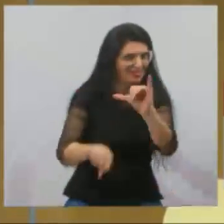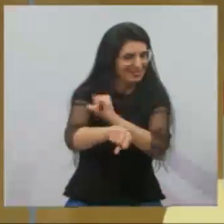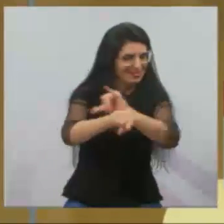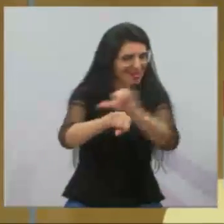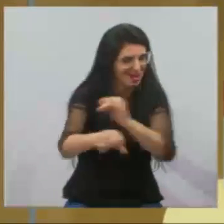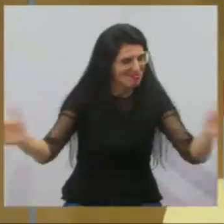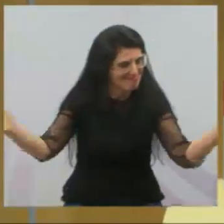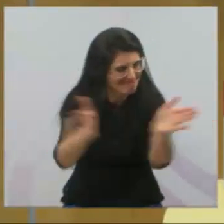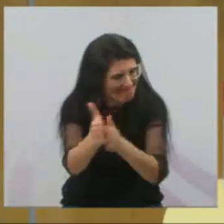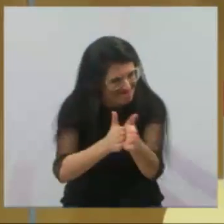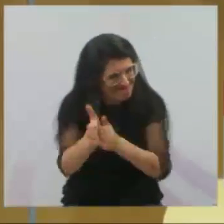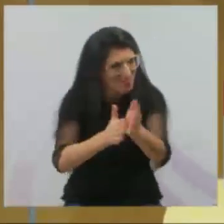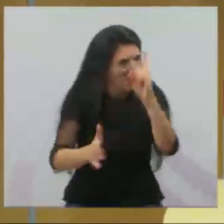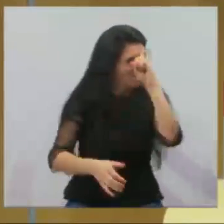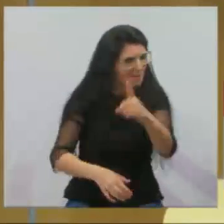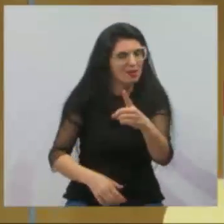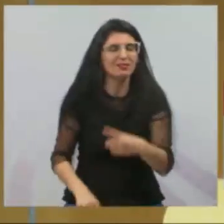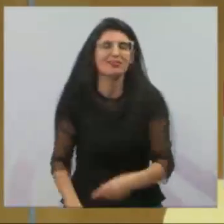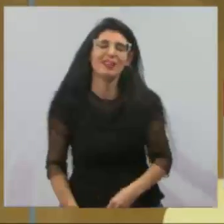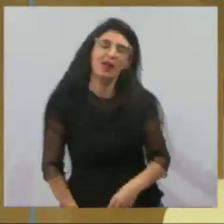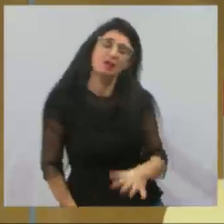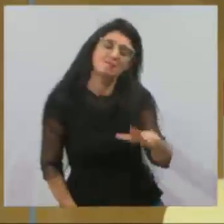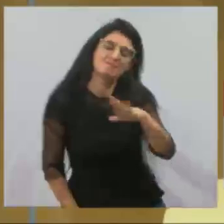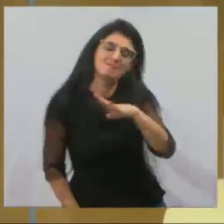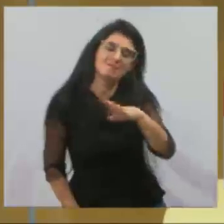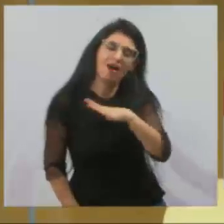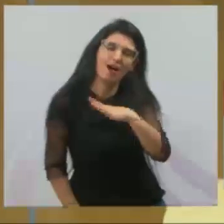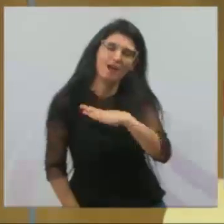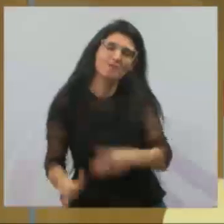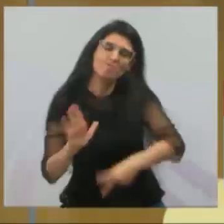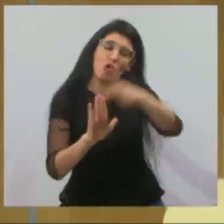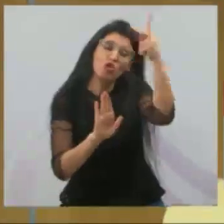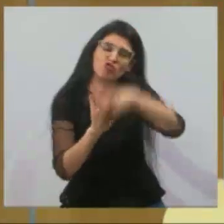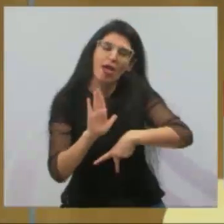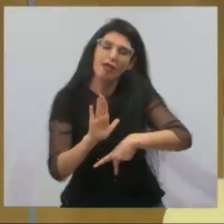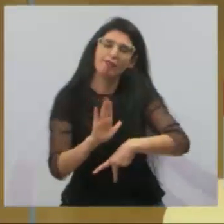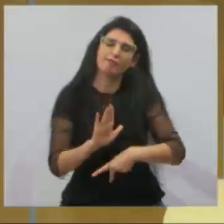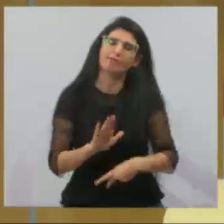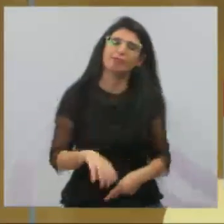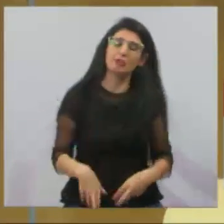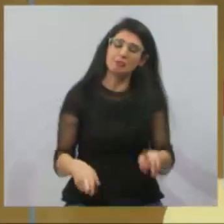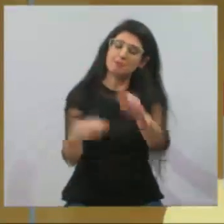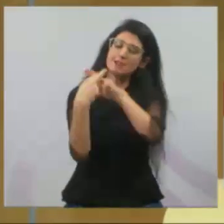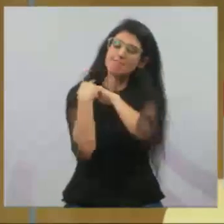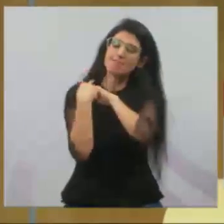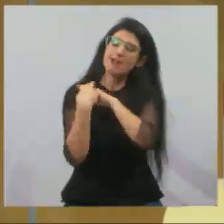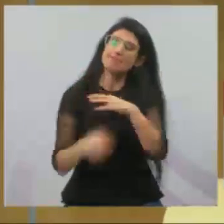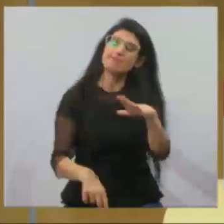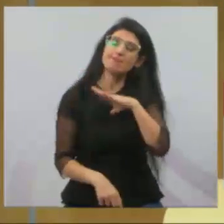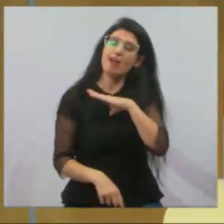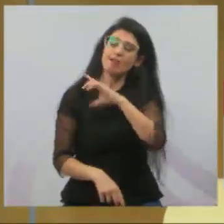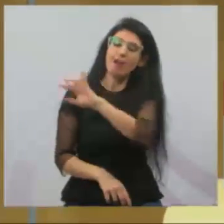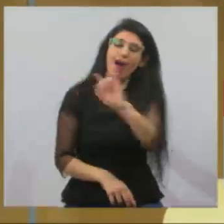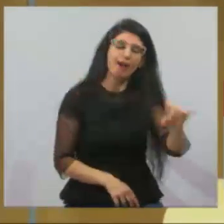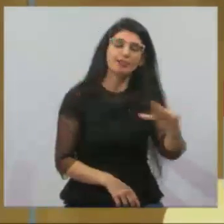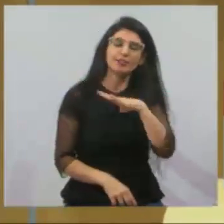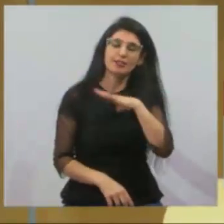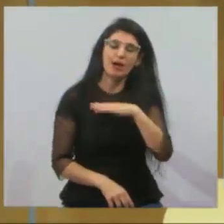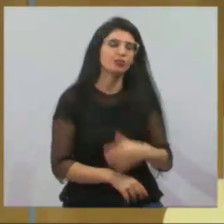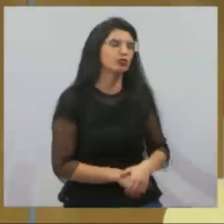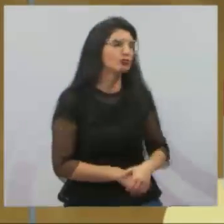fazer esse projeto. E nós sabemos, verídico, como o vereador Arildo falou, o vereador Flavinho falou, se posicionou muito